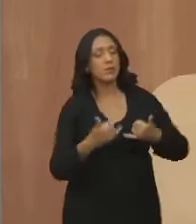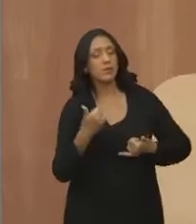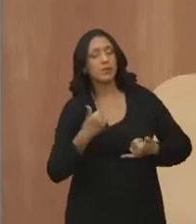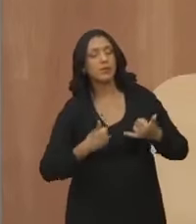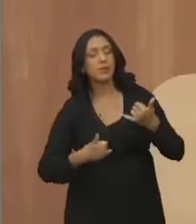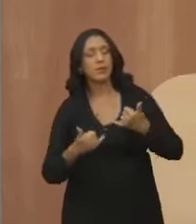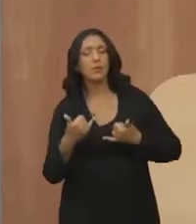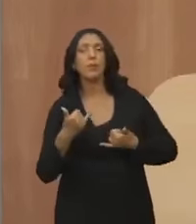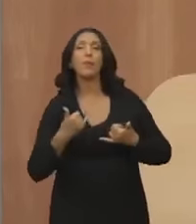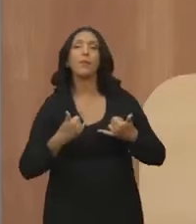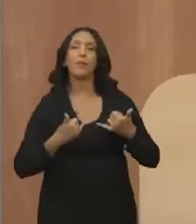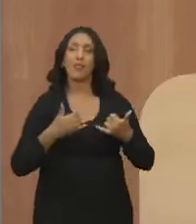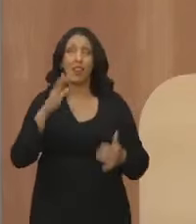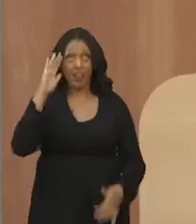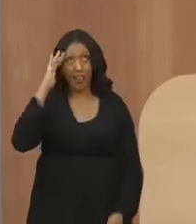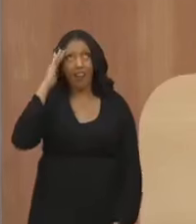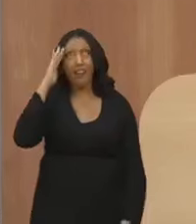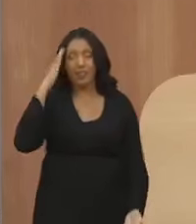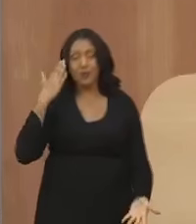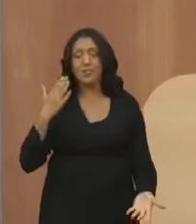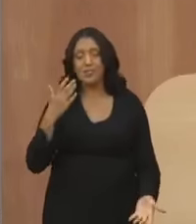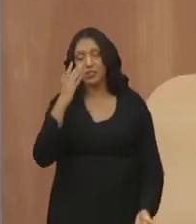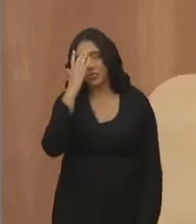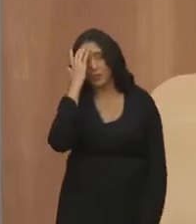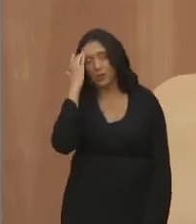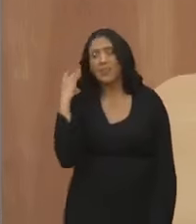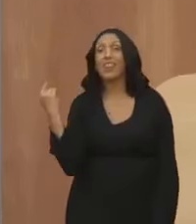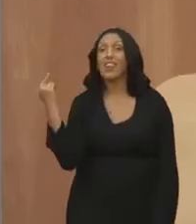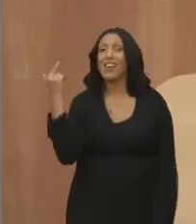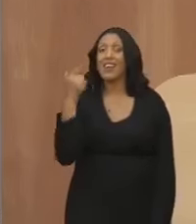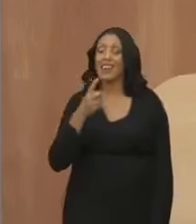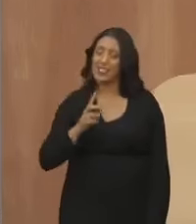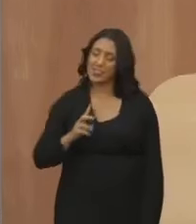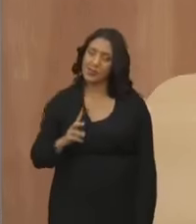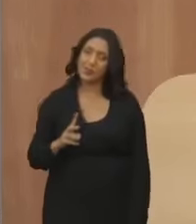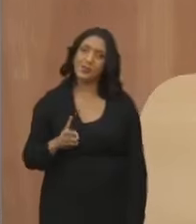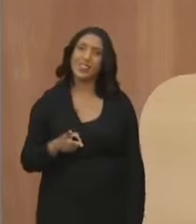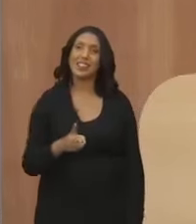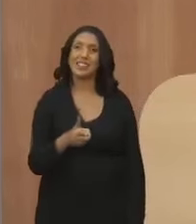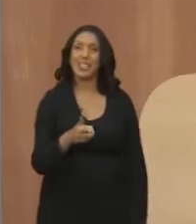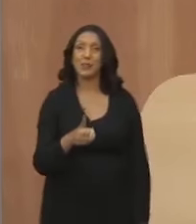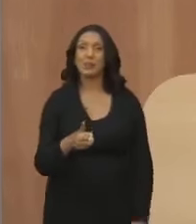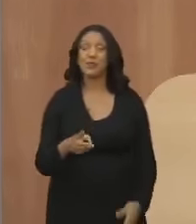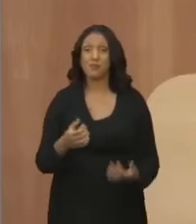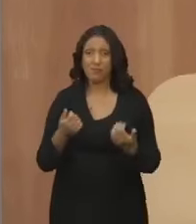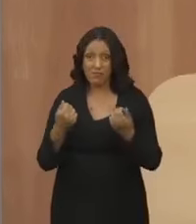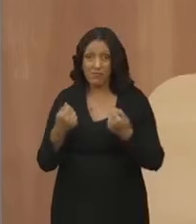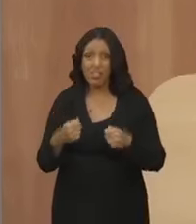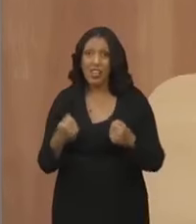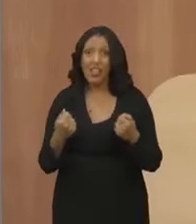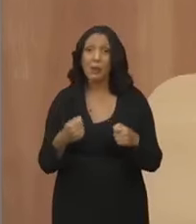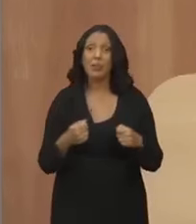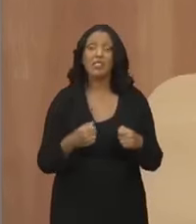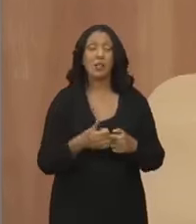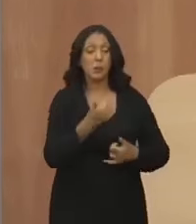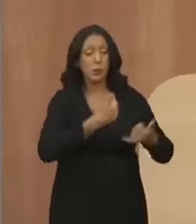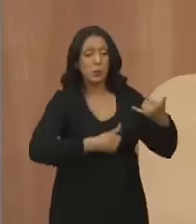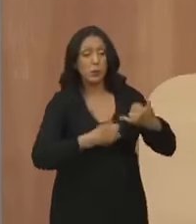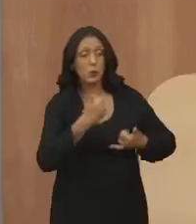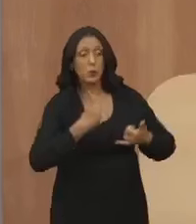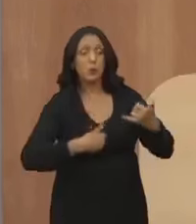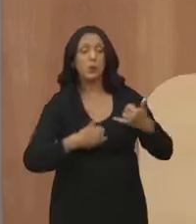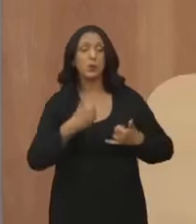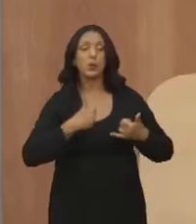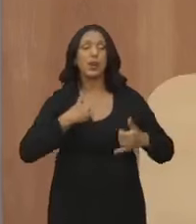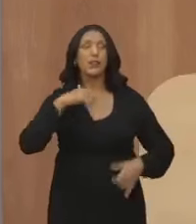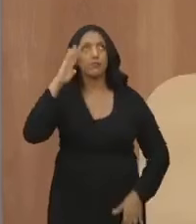também junto ao prefeito, eles querem mais essa voz, mais esse subprefeito, para falar sobre eles, para falar sobre o bairro